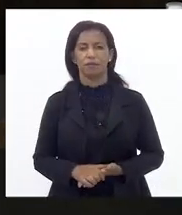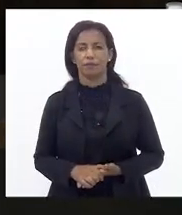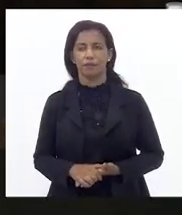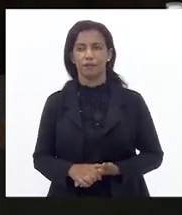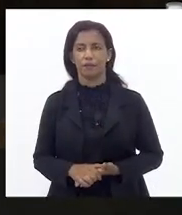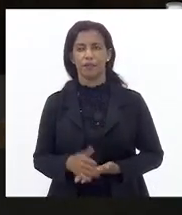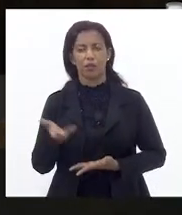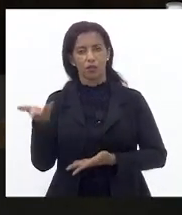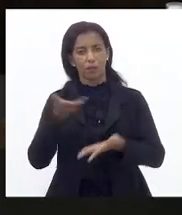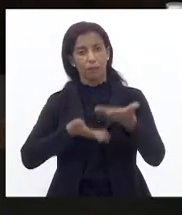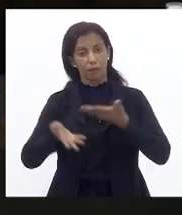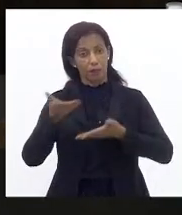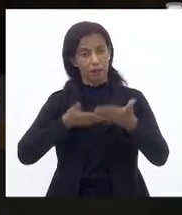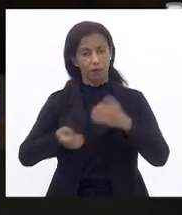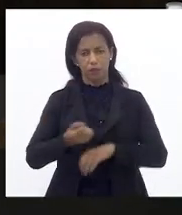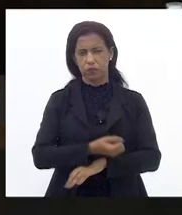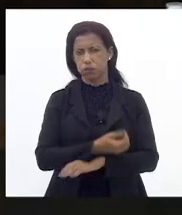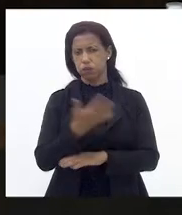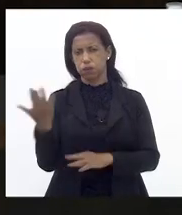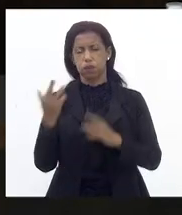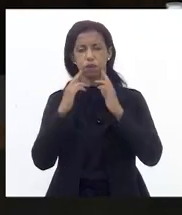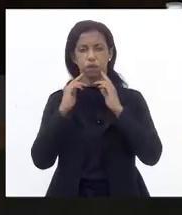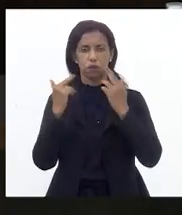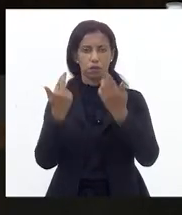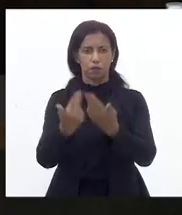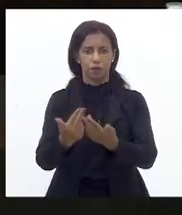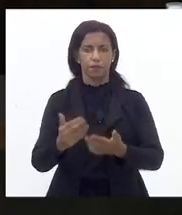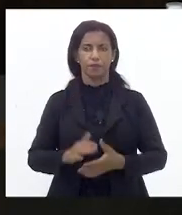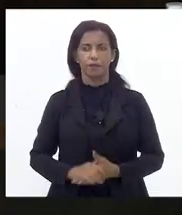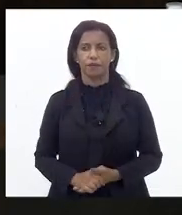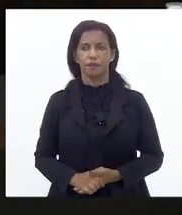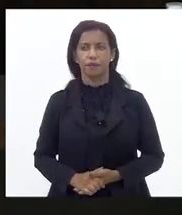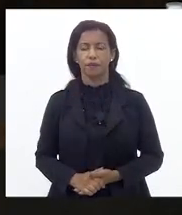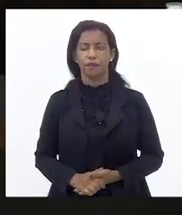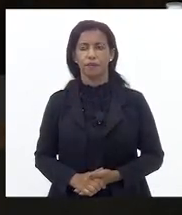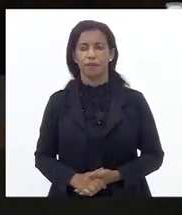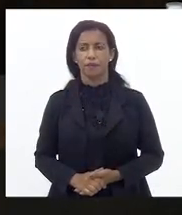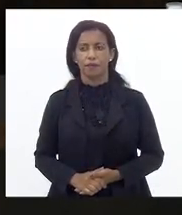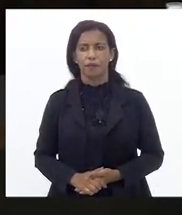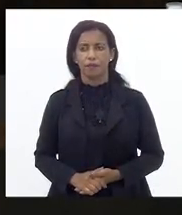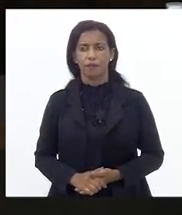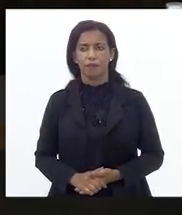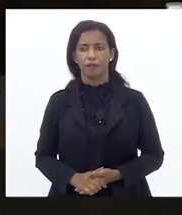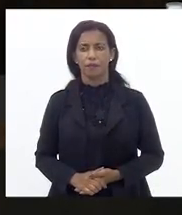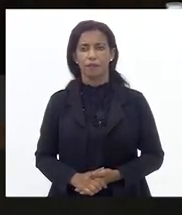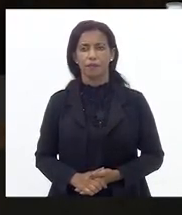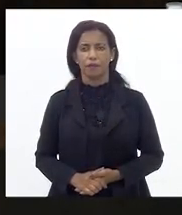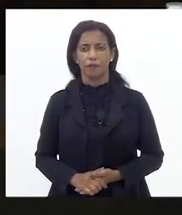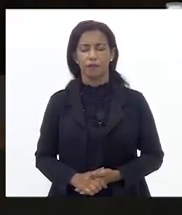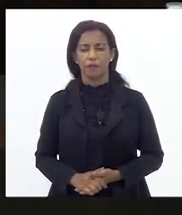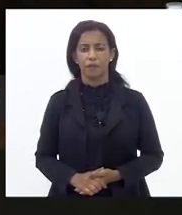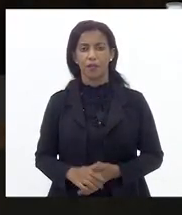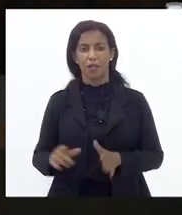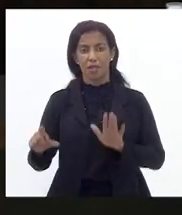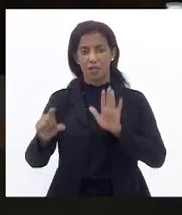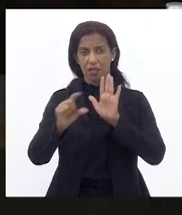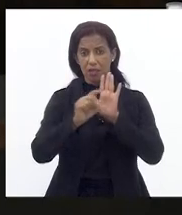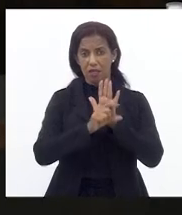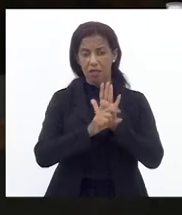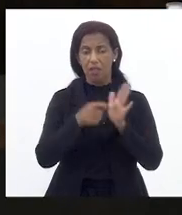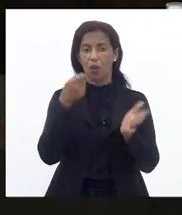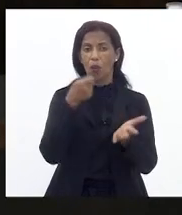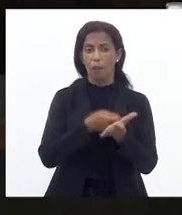a gente participou já de dezenas de reuniões é que este item obrigatório